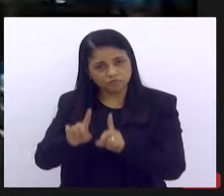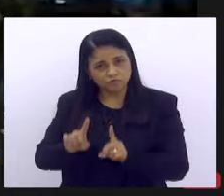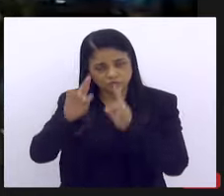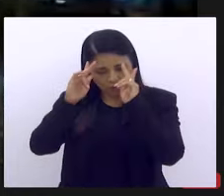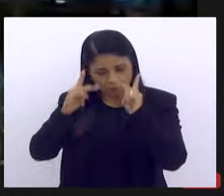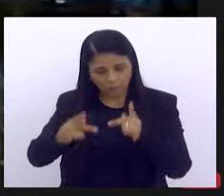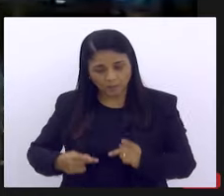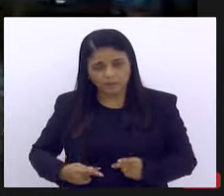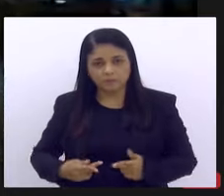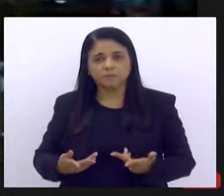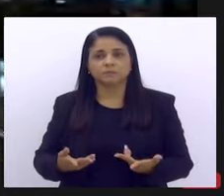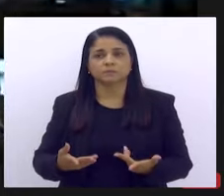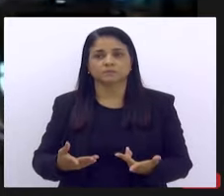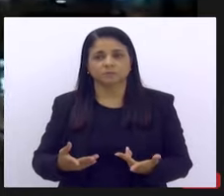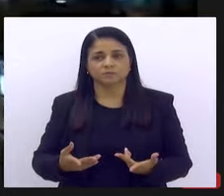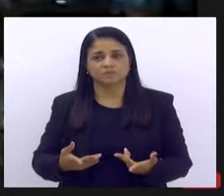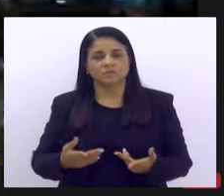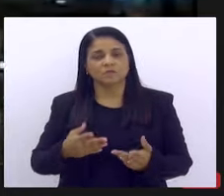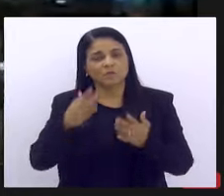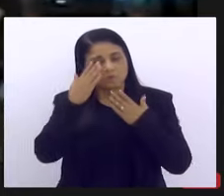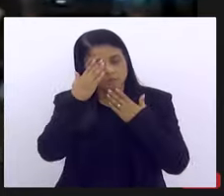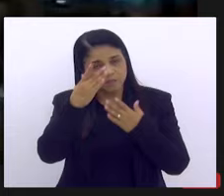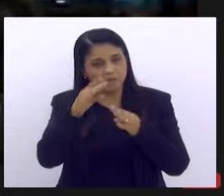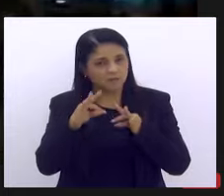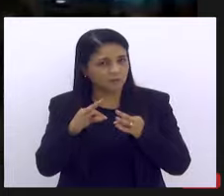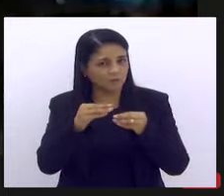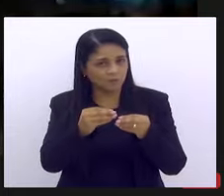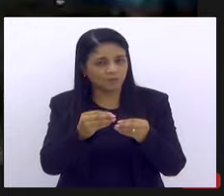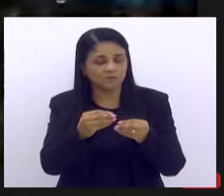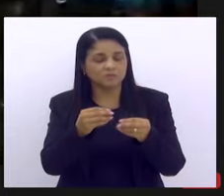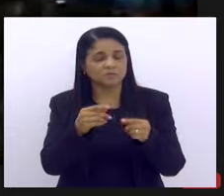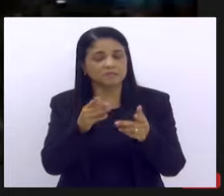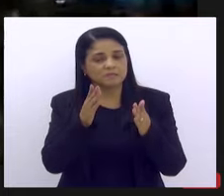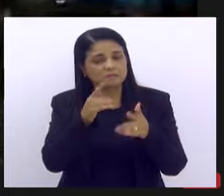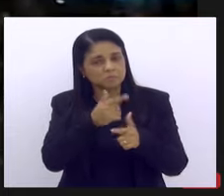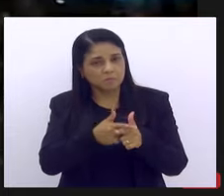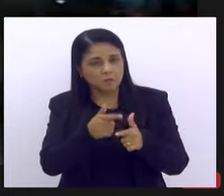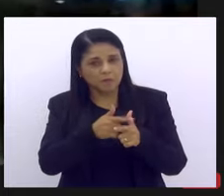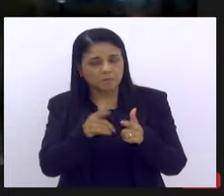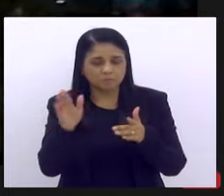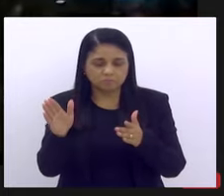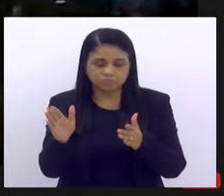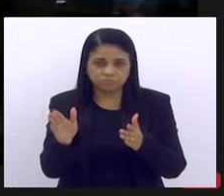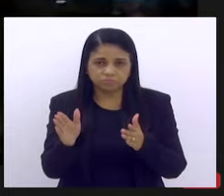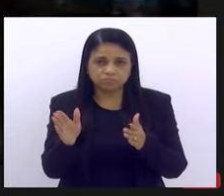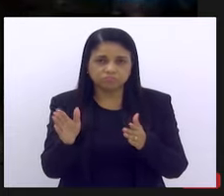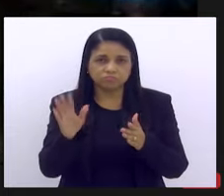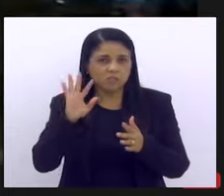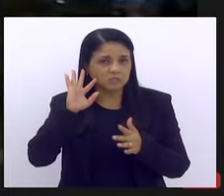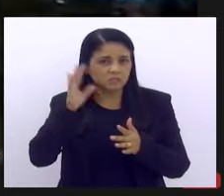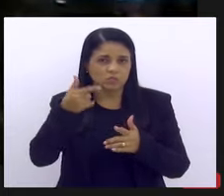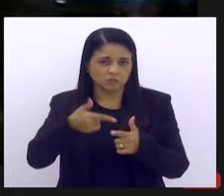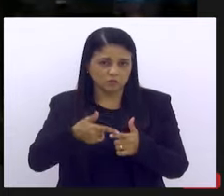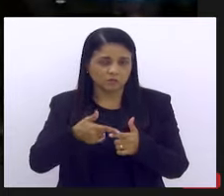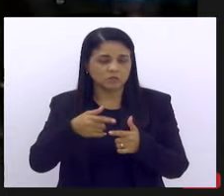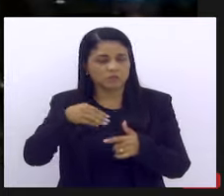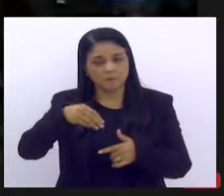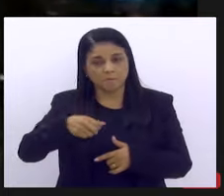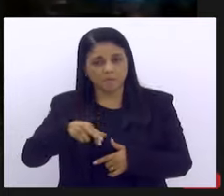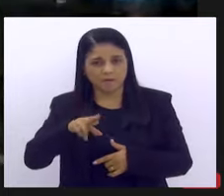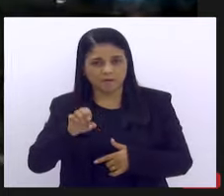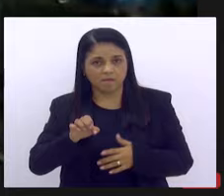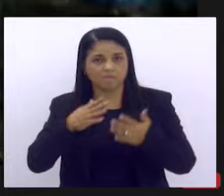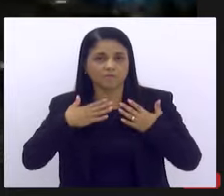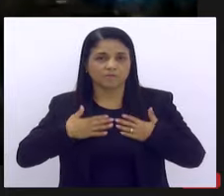a todos e vamos torcer para que essa situação passe logo e que a Maré volte a ter um pouco de